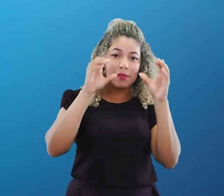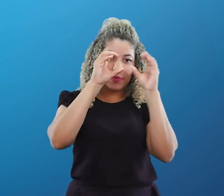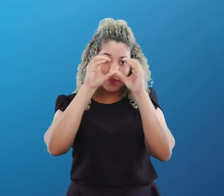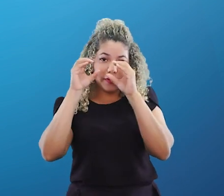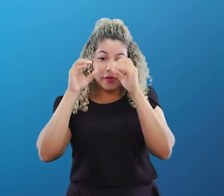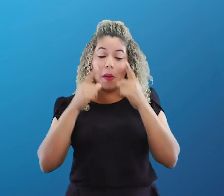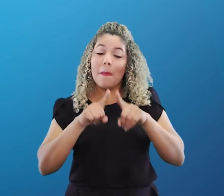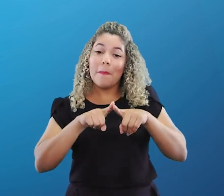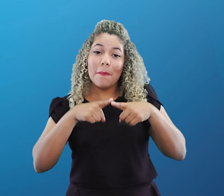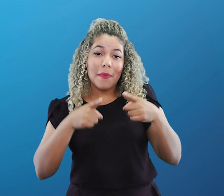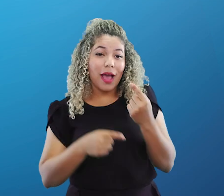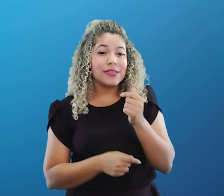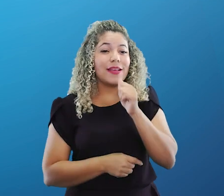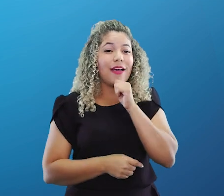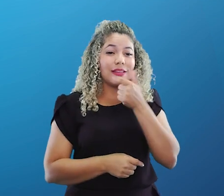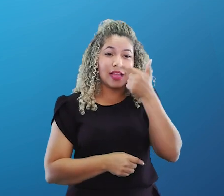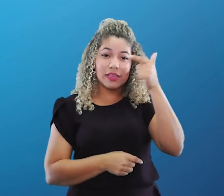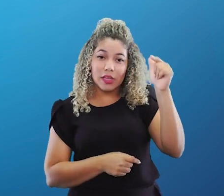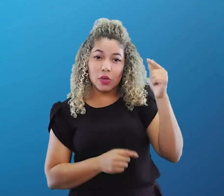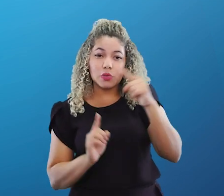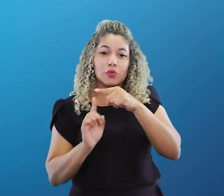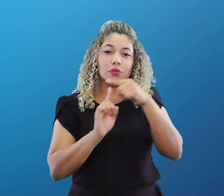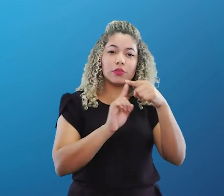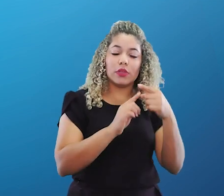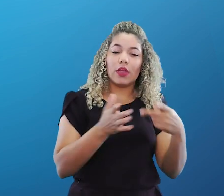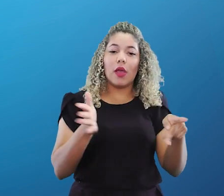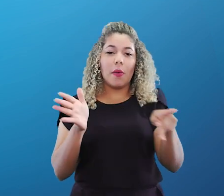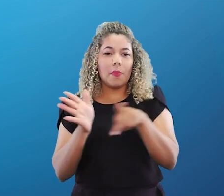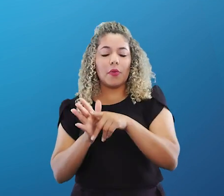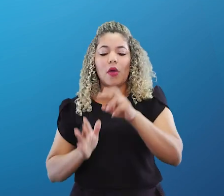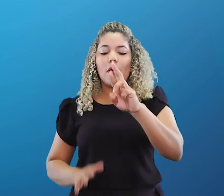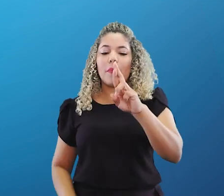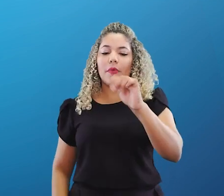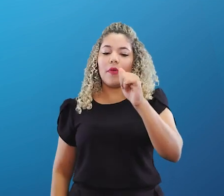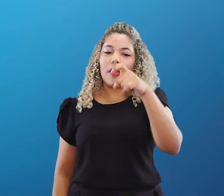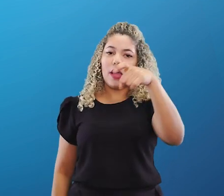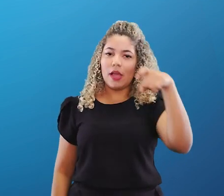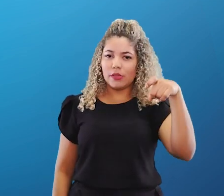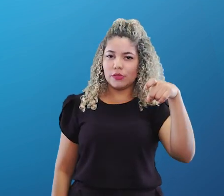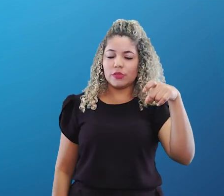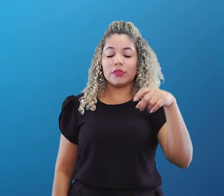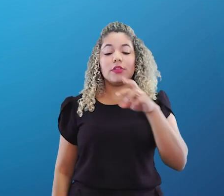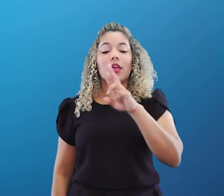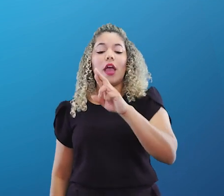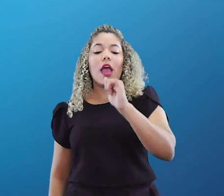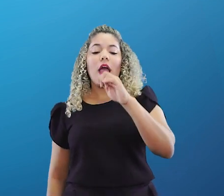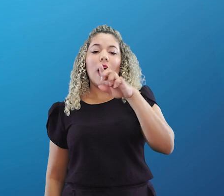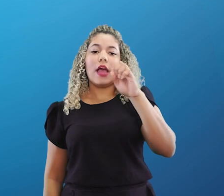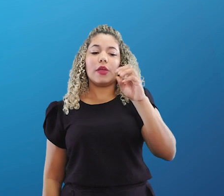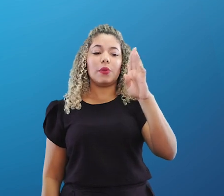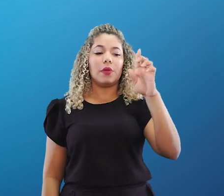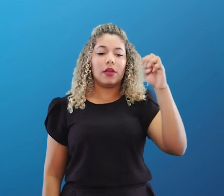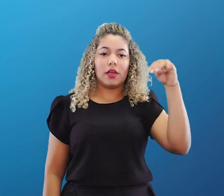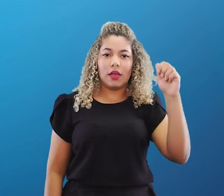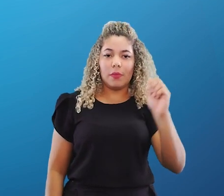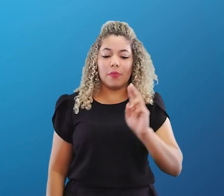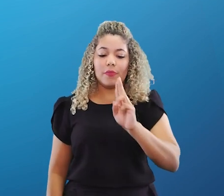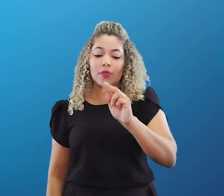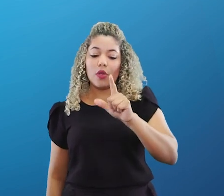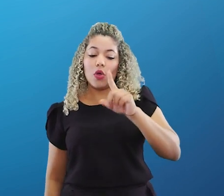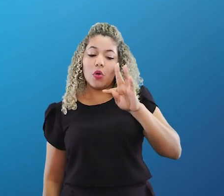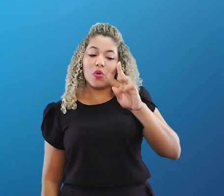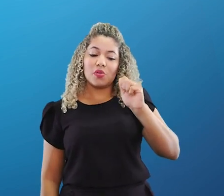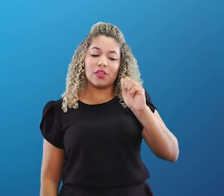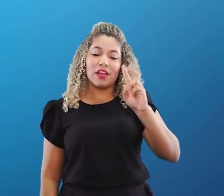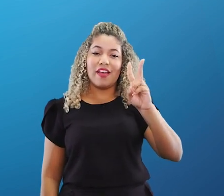por nossos olhos. Porém, existem outras frequências, como o próprio raio-x, o raio gama, o ultravioleta, o